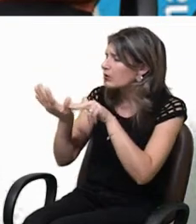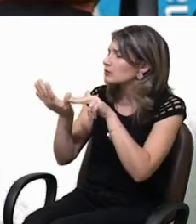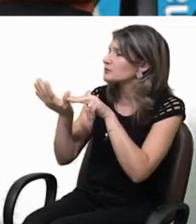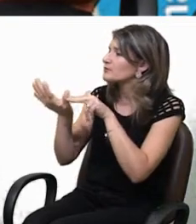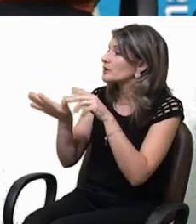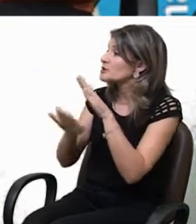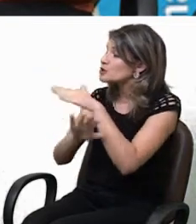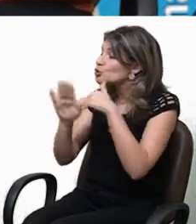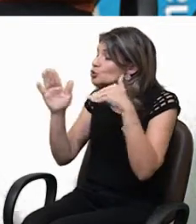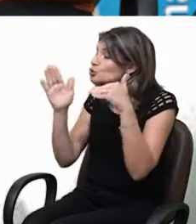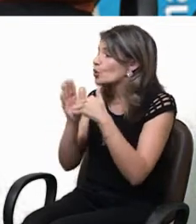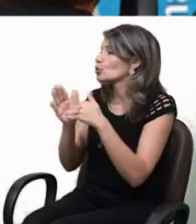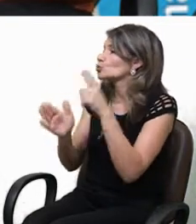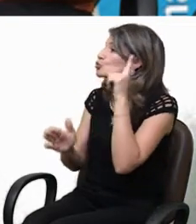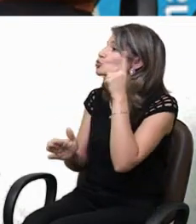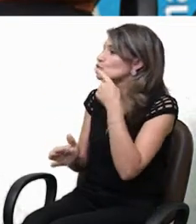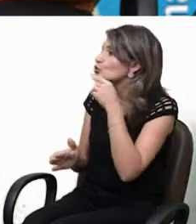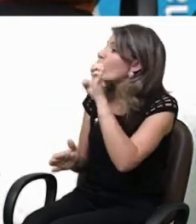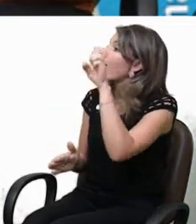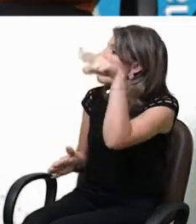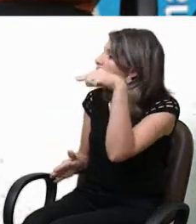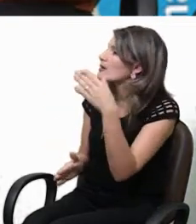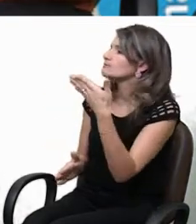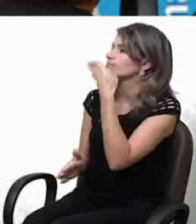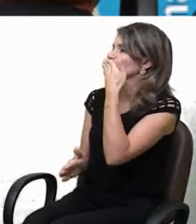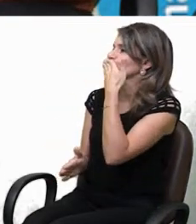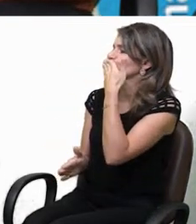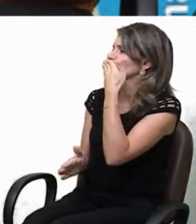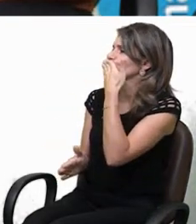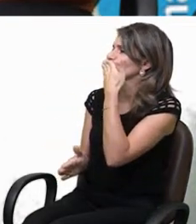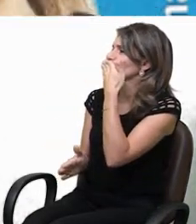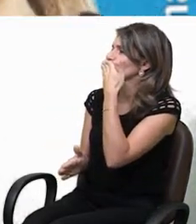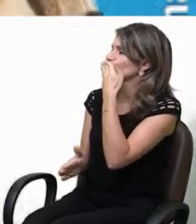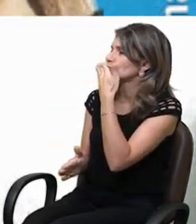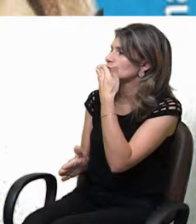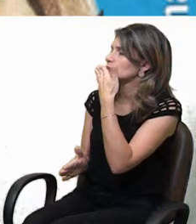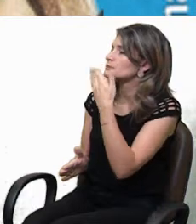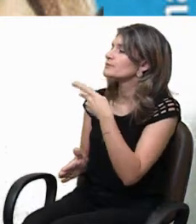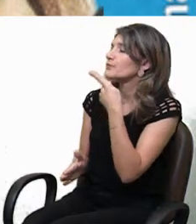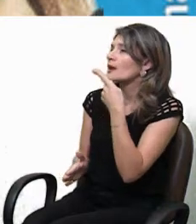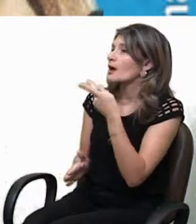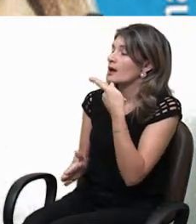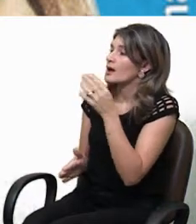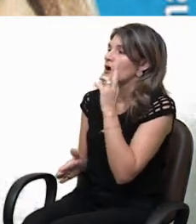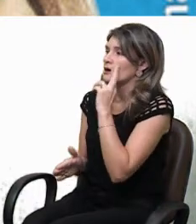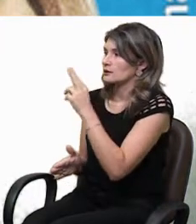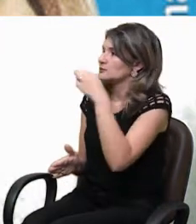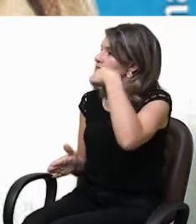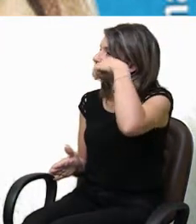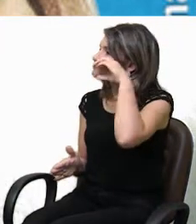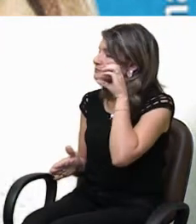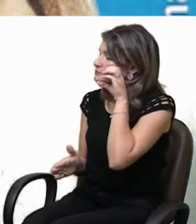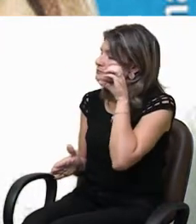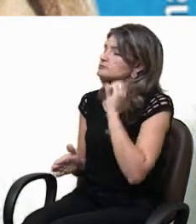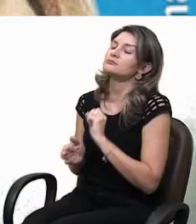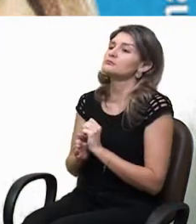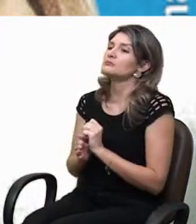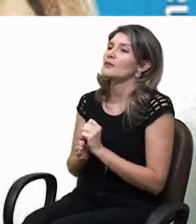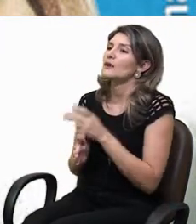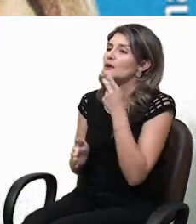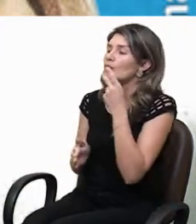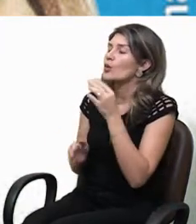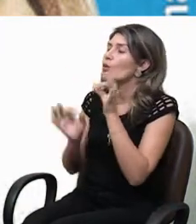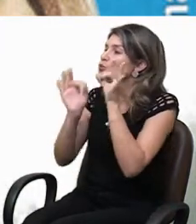dúvidas, né? Se todo surdo é mudo. Então, digamos que o correto